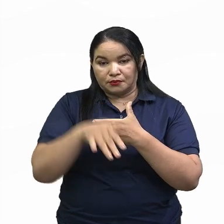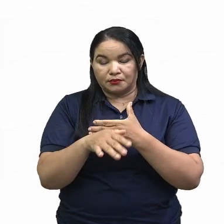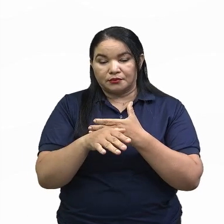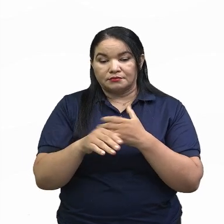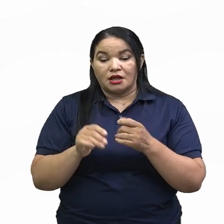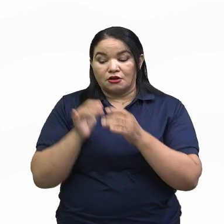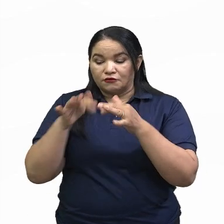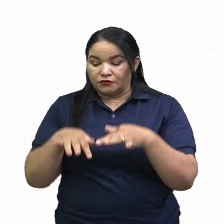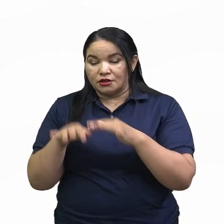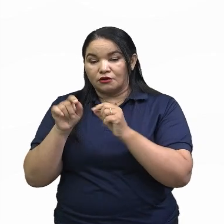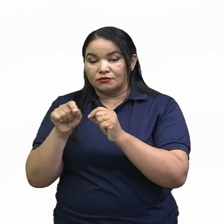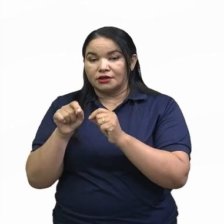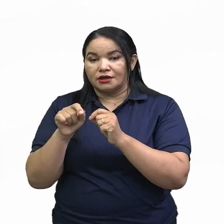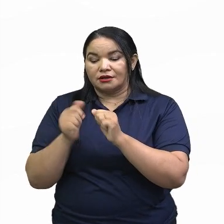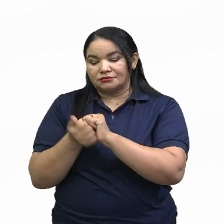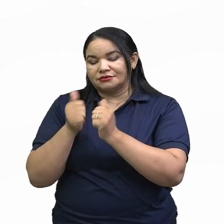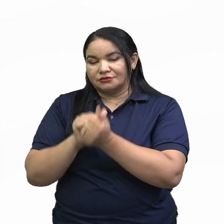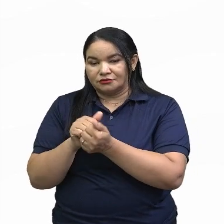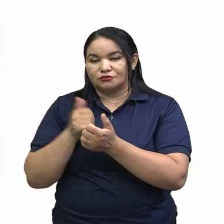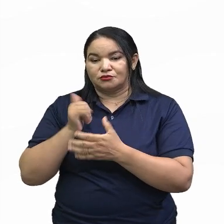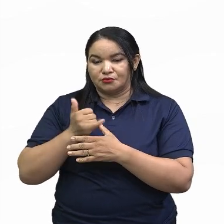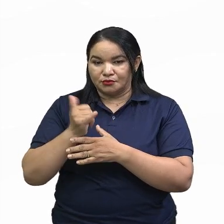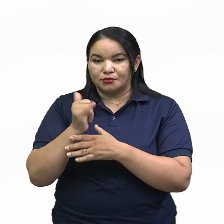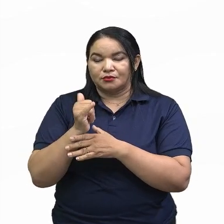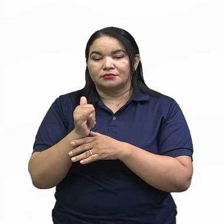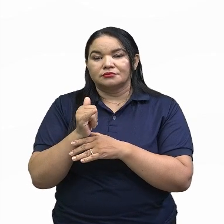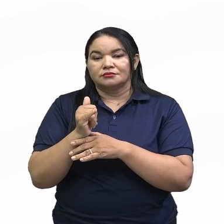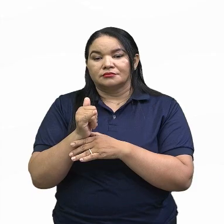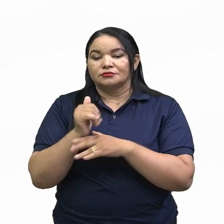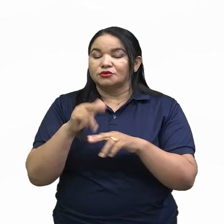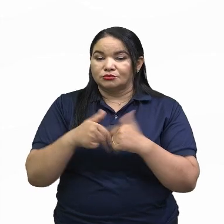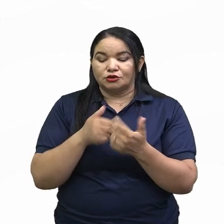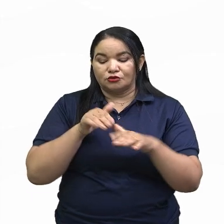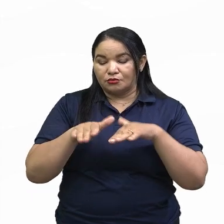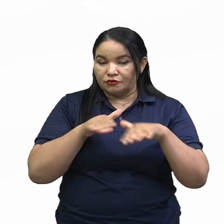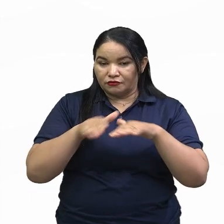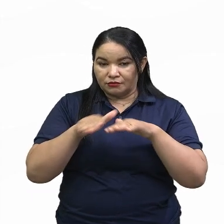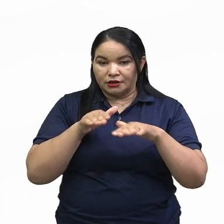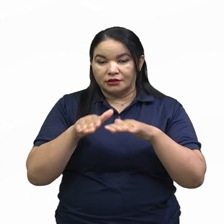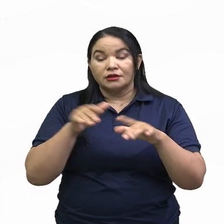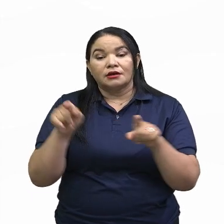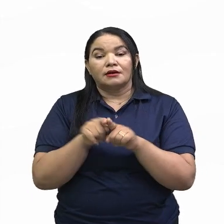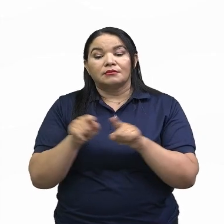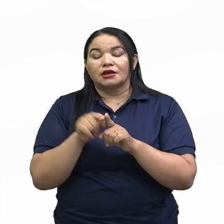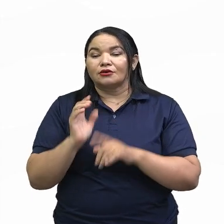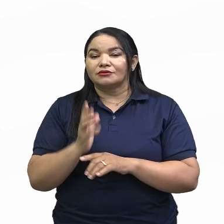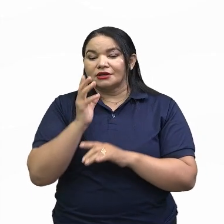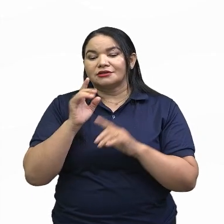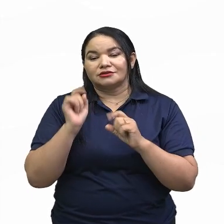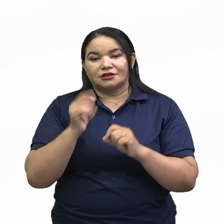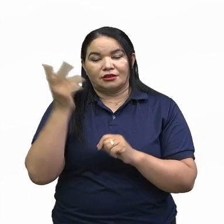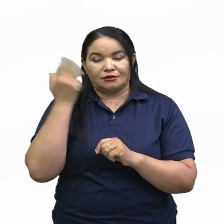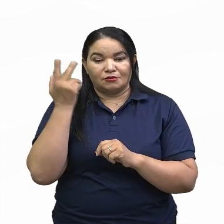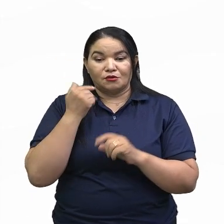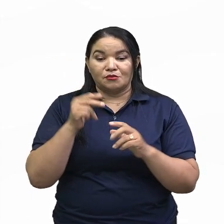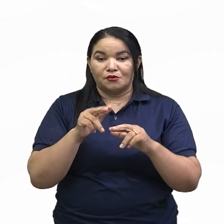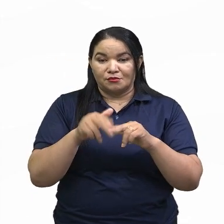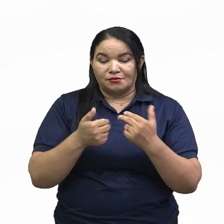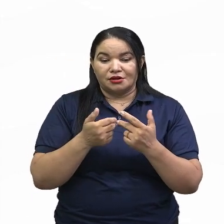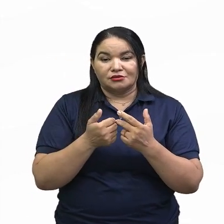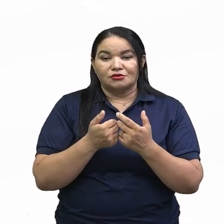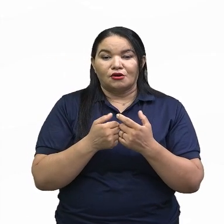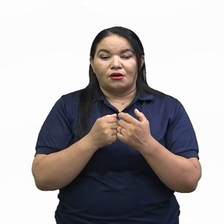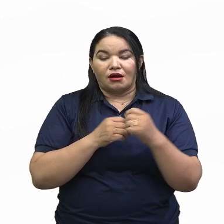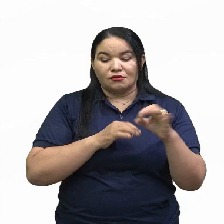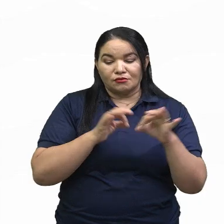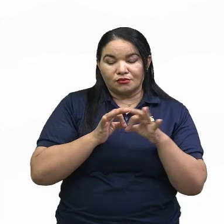da transformação da energia da água em movimento, energia cinética. Todo esse processo acontece normalmente por meio de um conjunto de